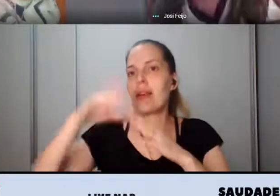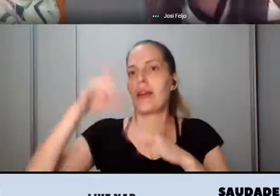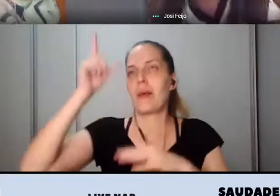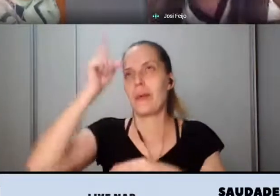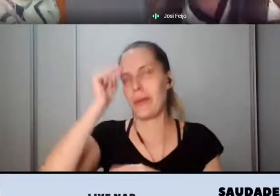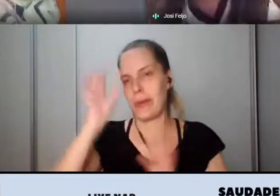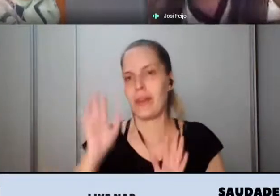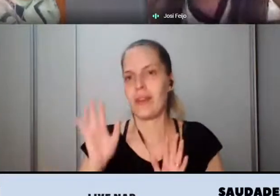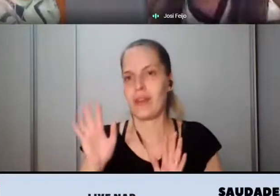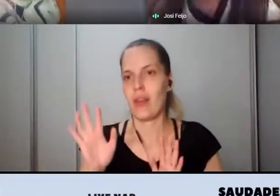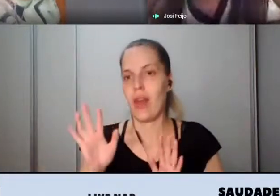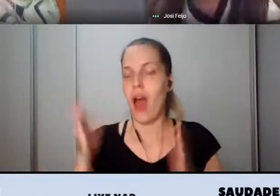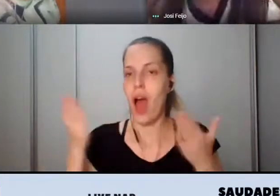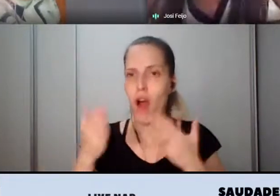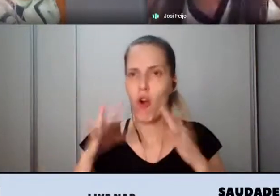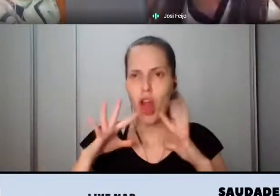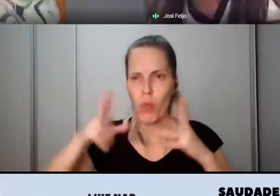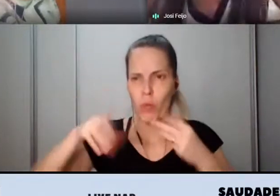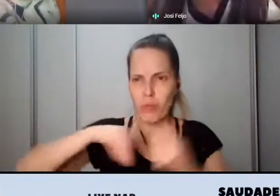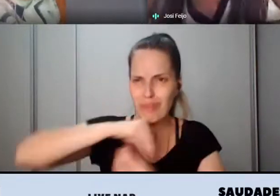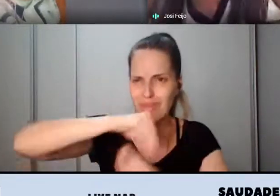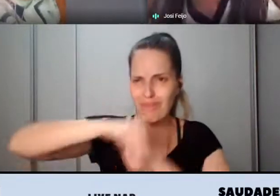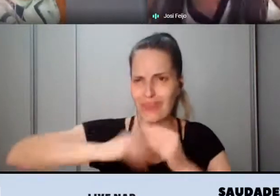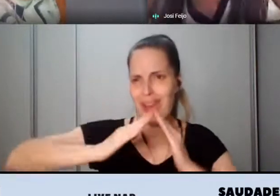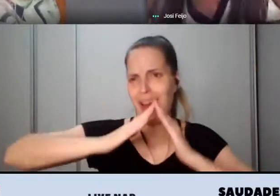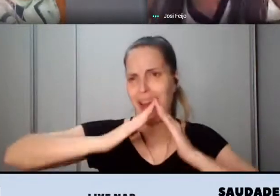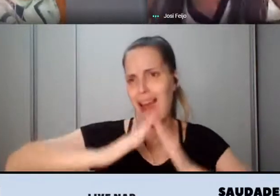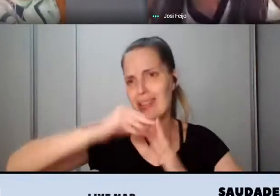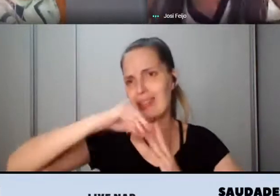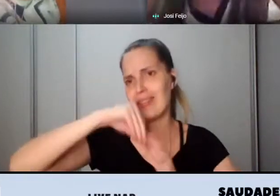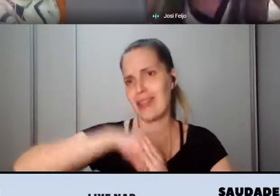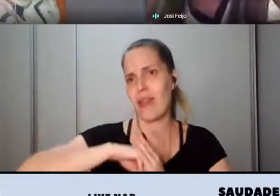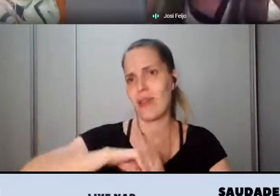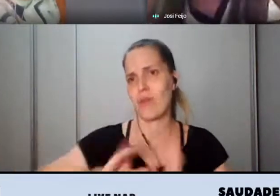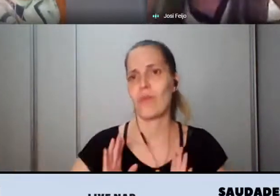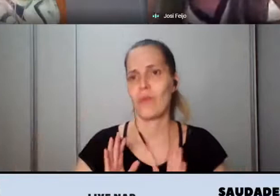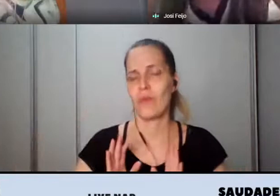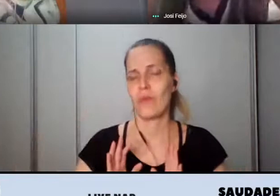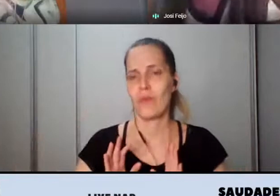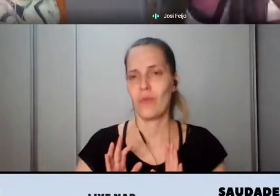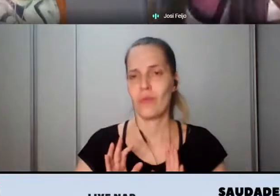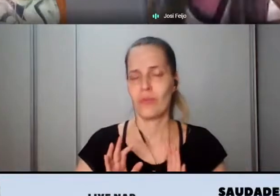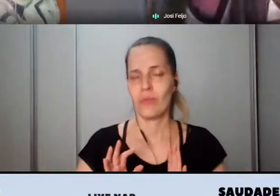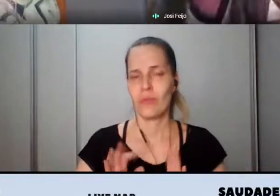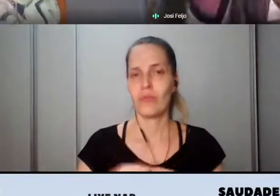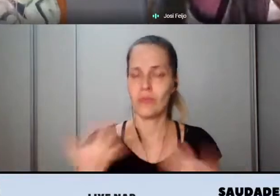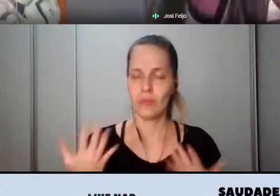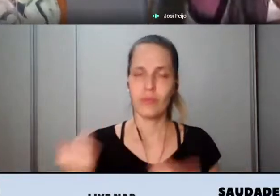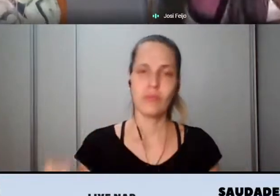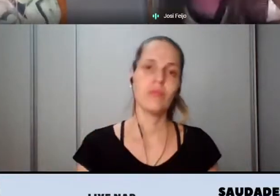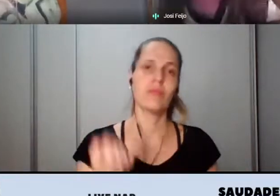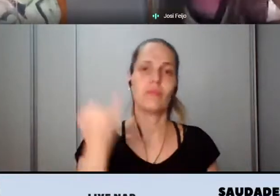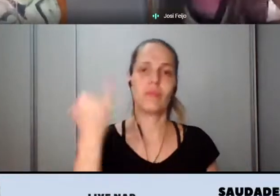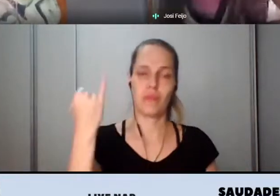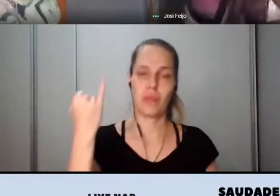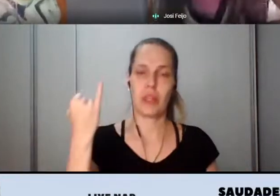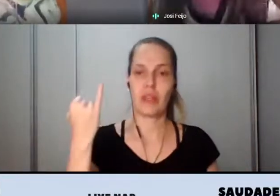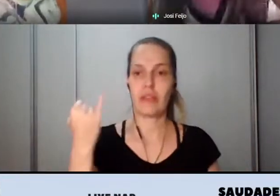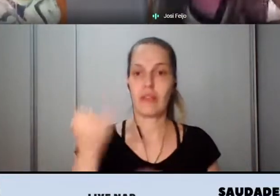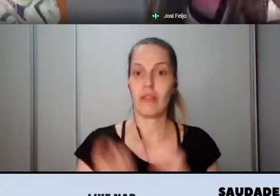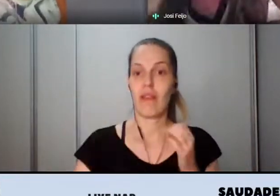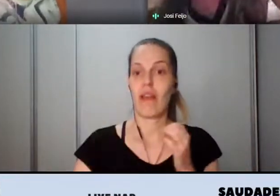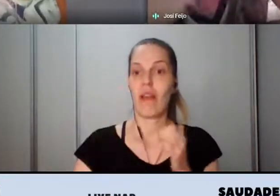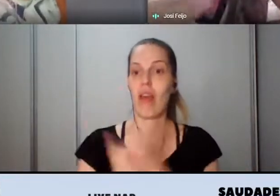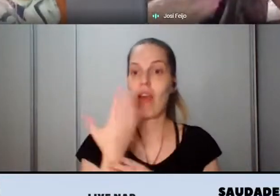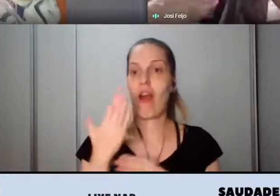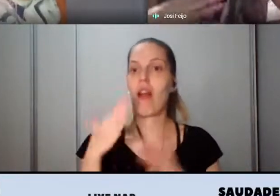né? Então, a importância de construir esse limite, ele não